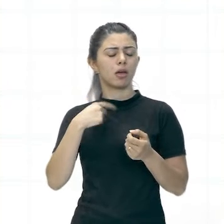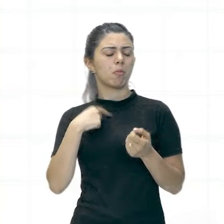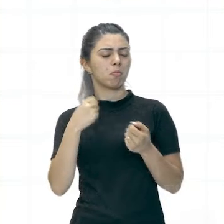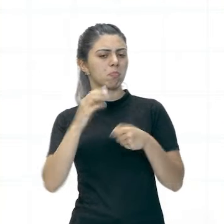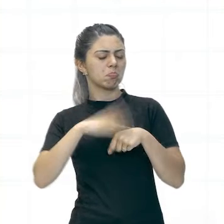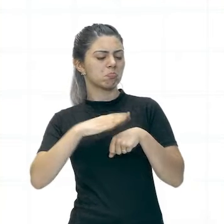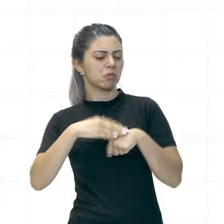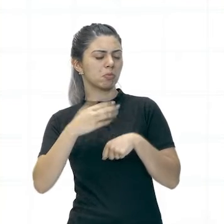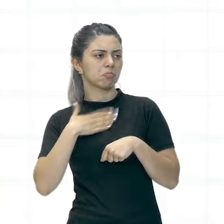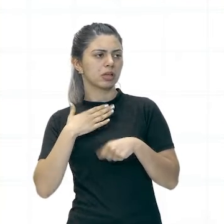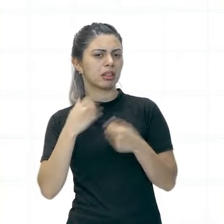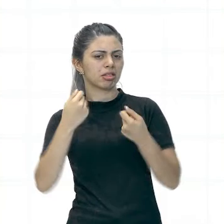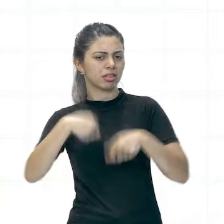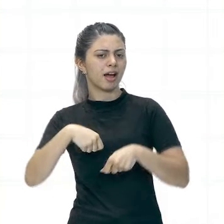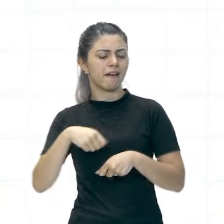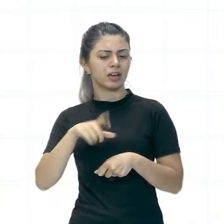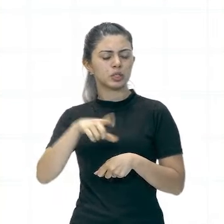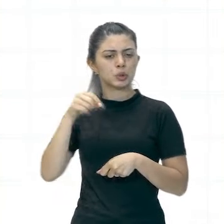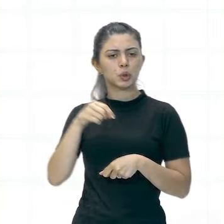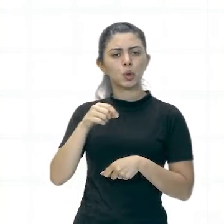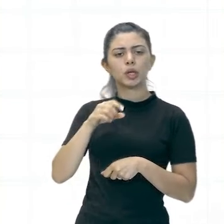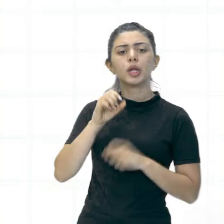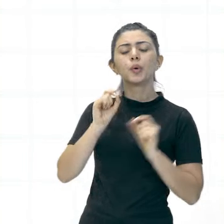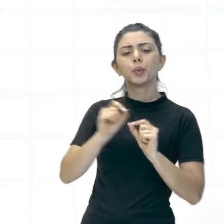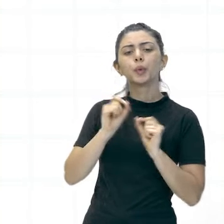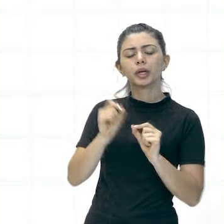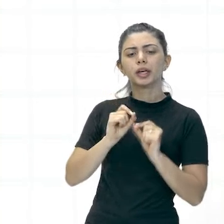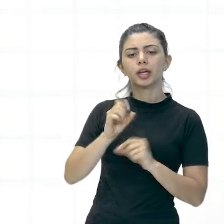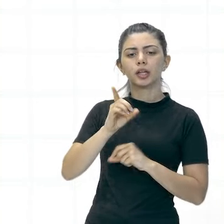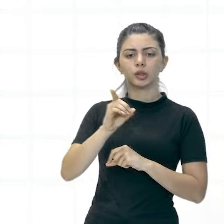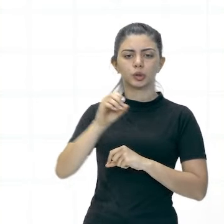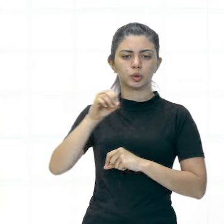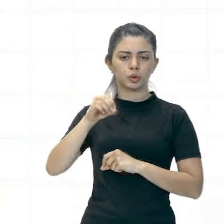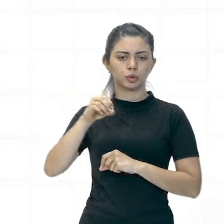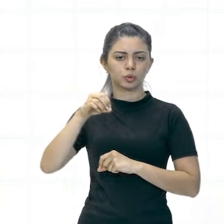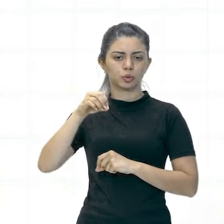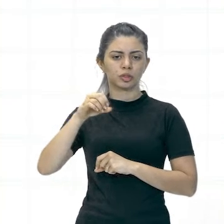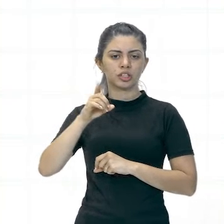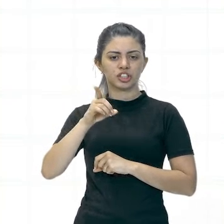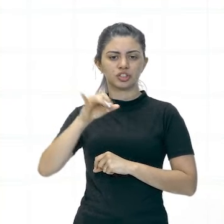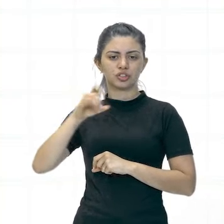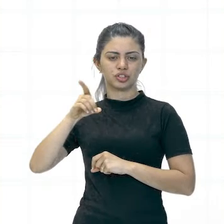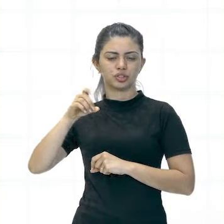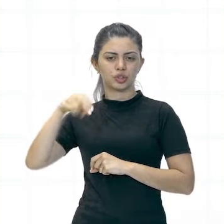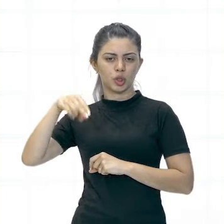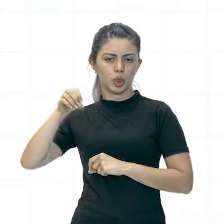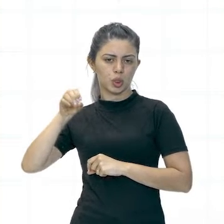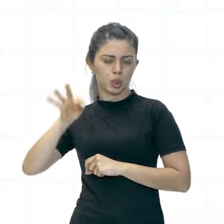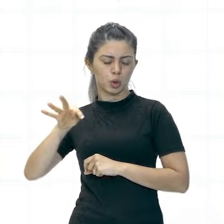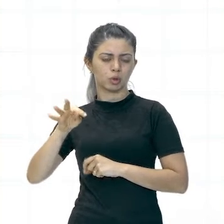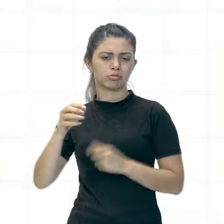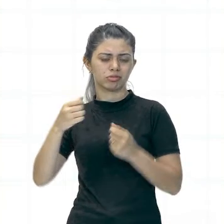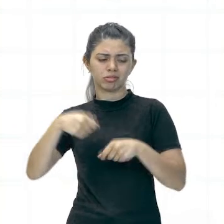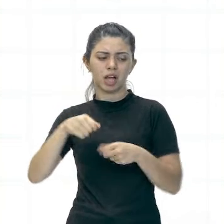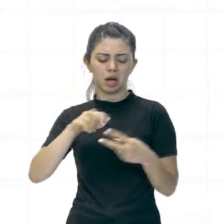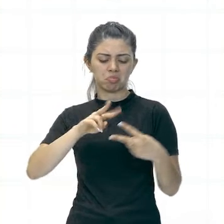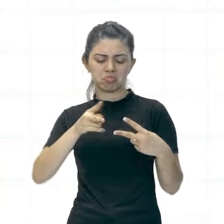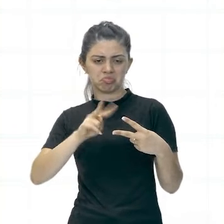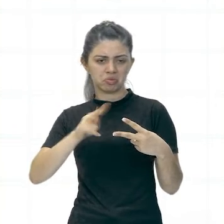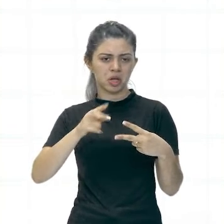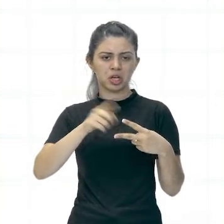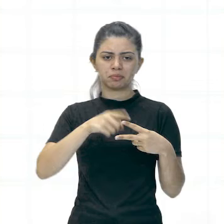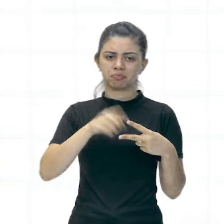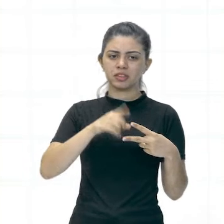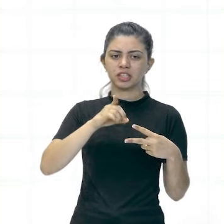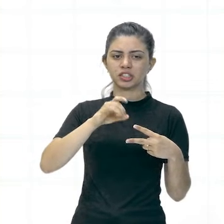utilizar, em vez do didn't, eu poderia utilizar o did not. Tudo bem? Então, qualquer uma das formas que